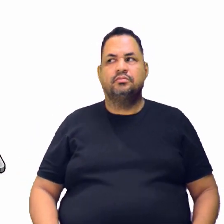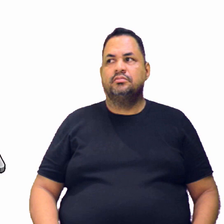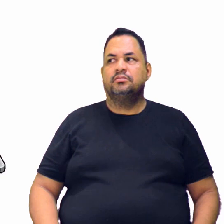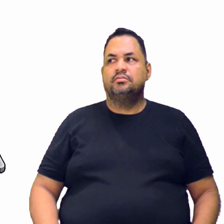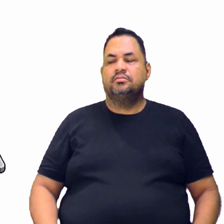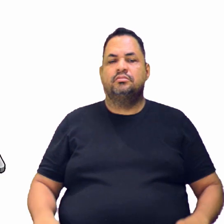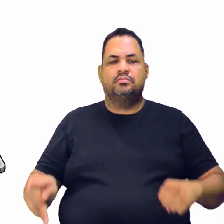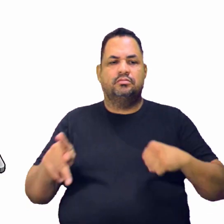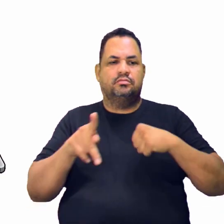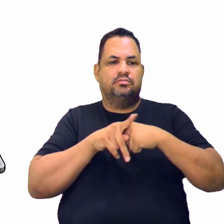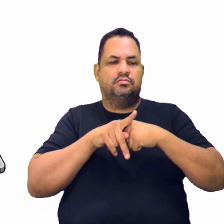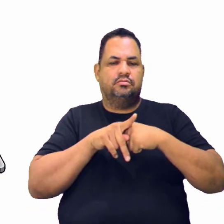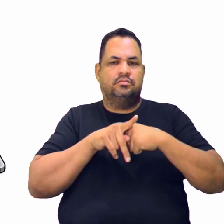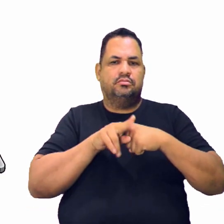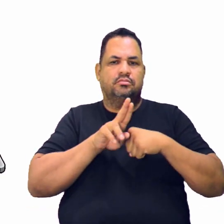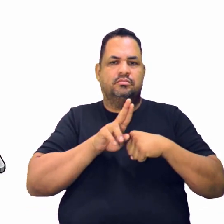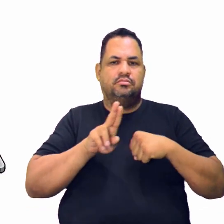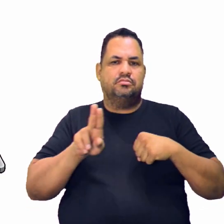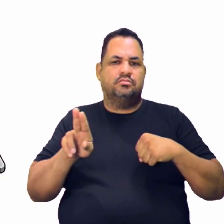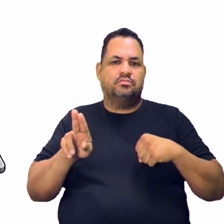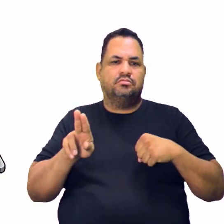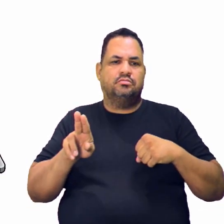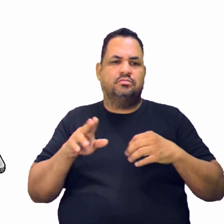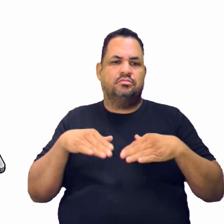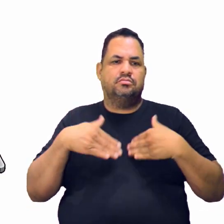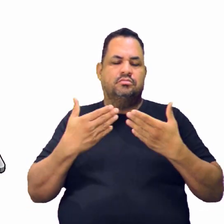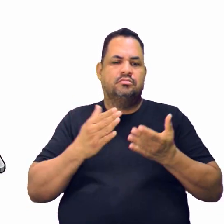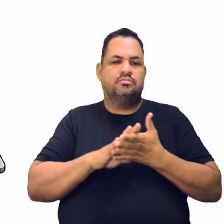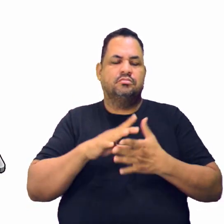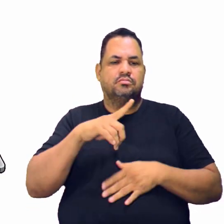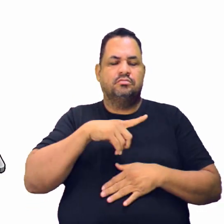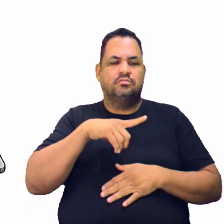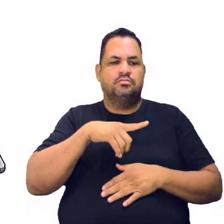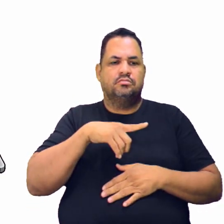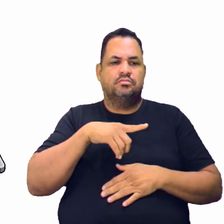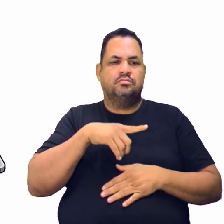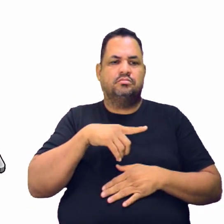de determinação do sujeito, né? Que pode ser chamado